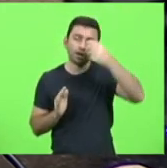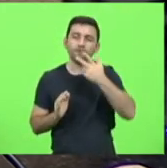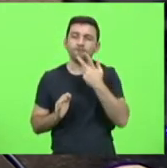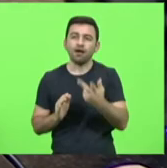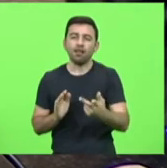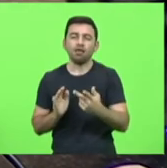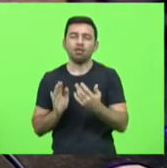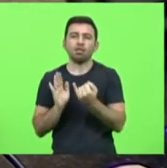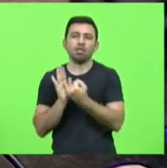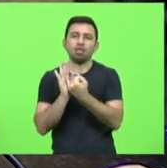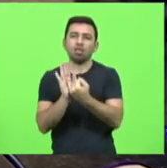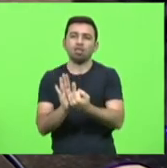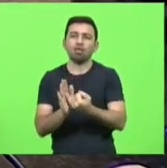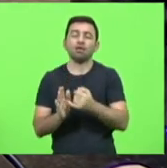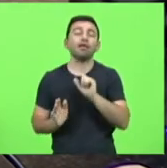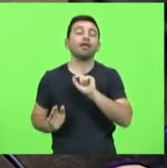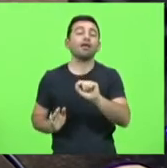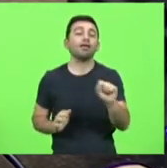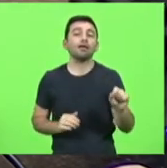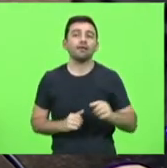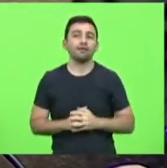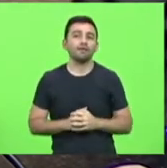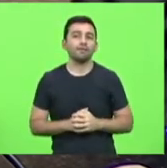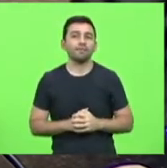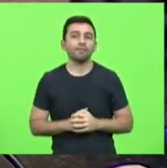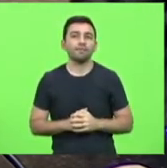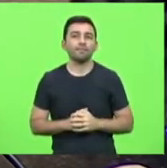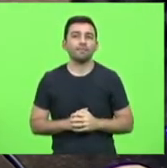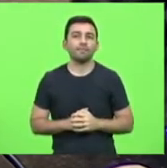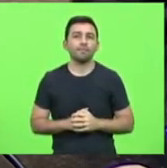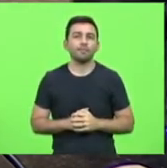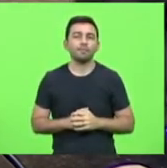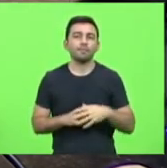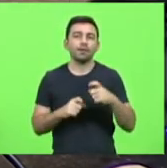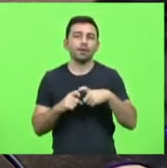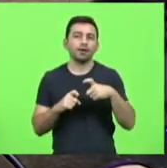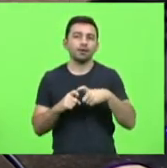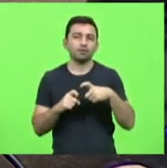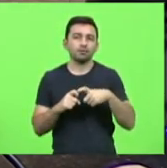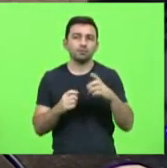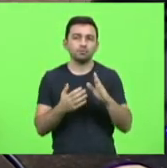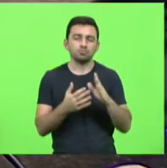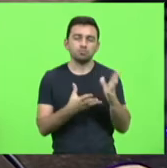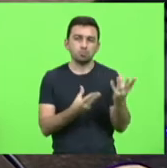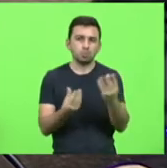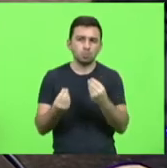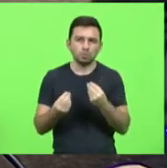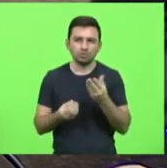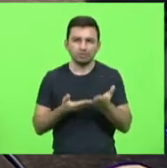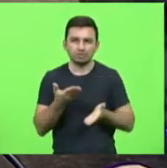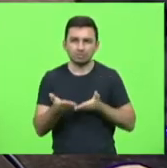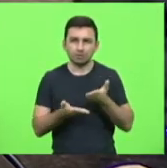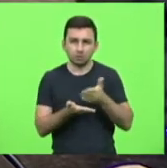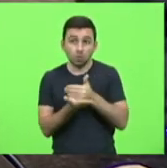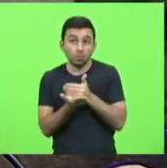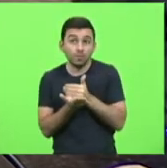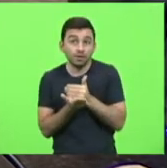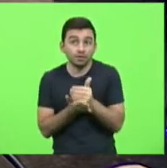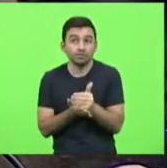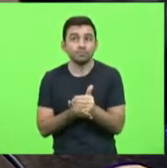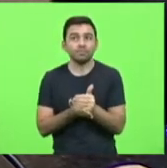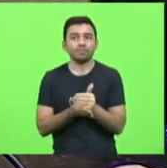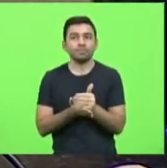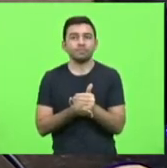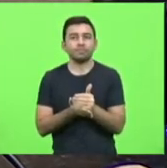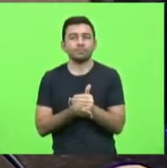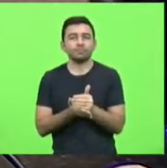aqui. De médicos que estão fazendo tratamento inicial, que estão